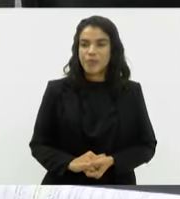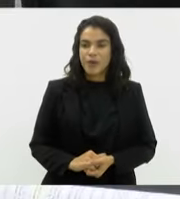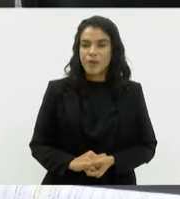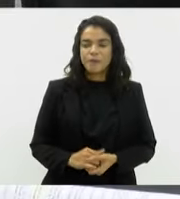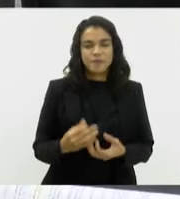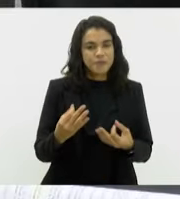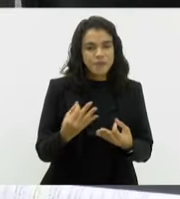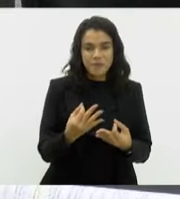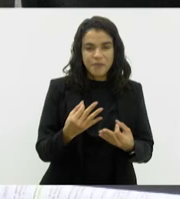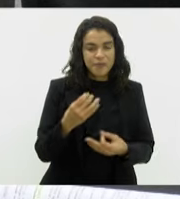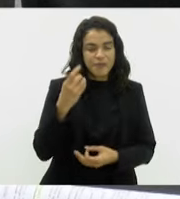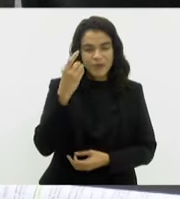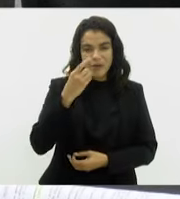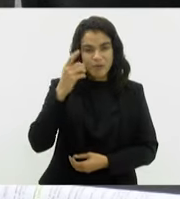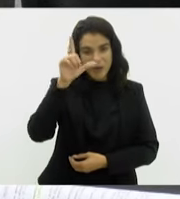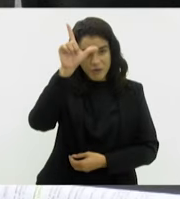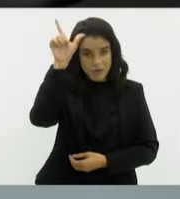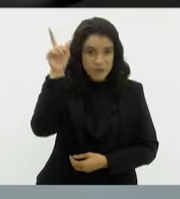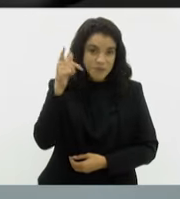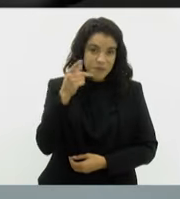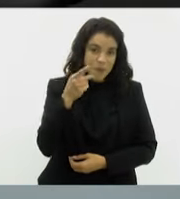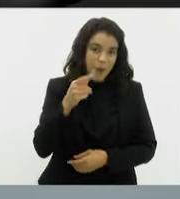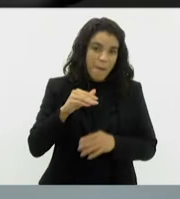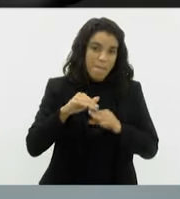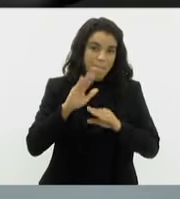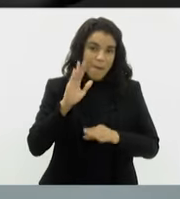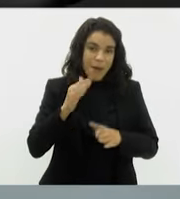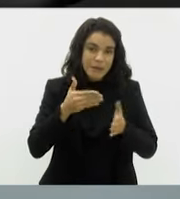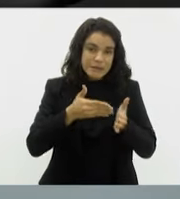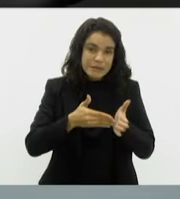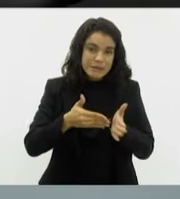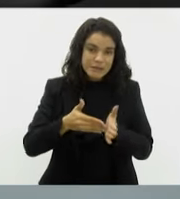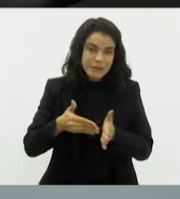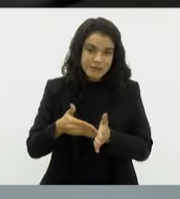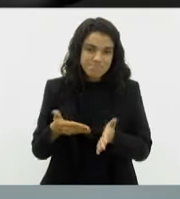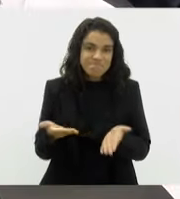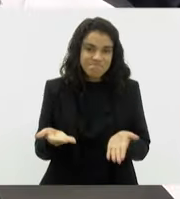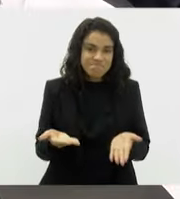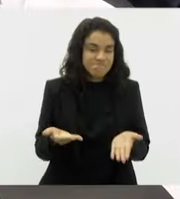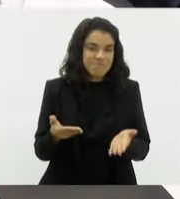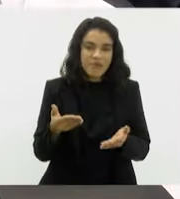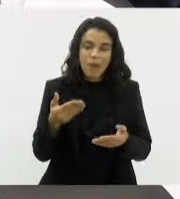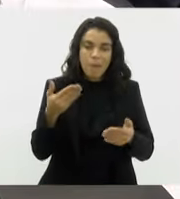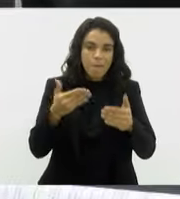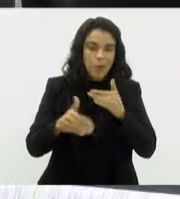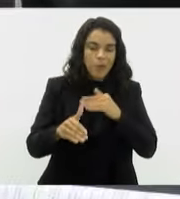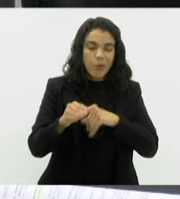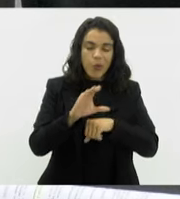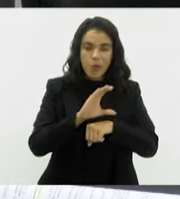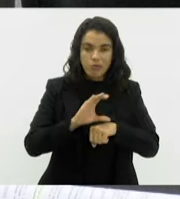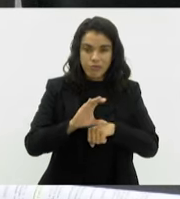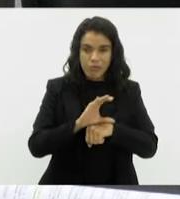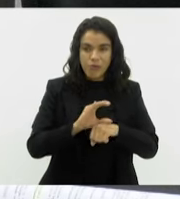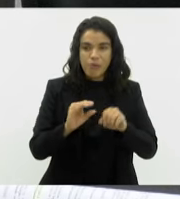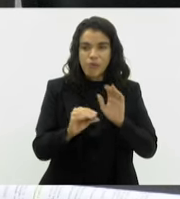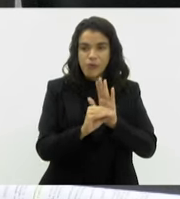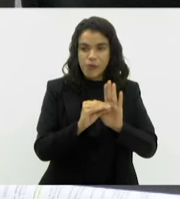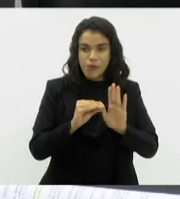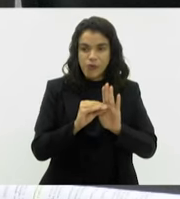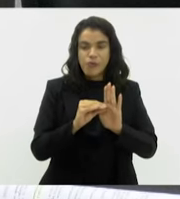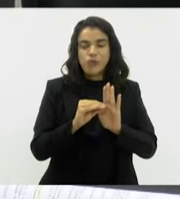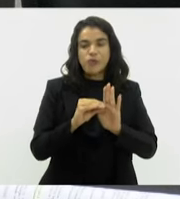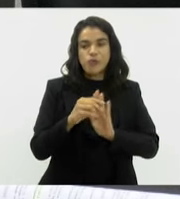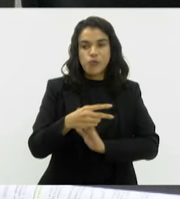Perfeito, deputado Luiz Paulo. Só... Se fosse mais restritivo, era... Vossa Excelência, inconstitucionalidade. Tem uma emenda número 2